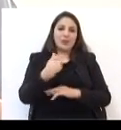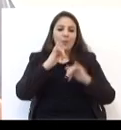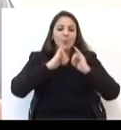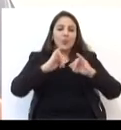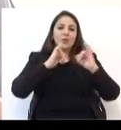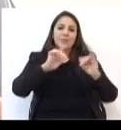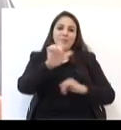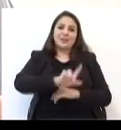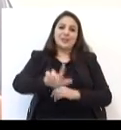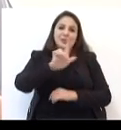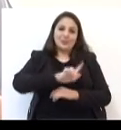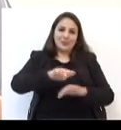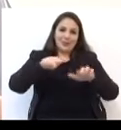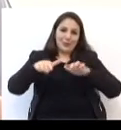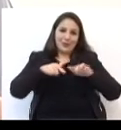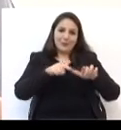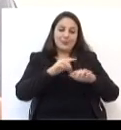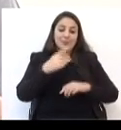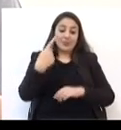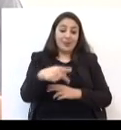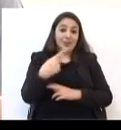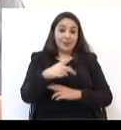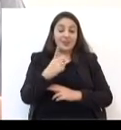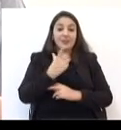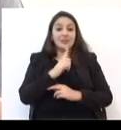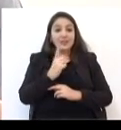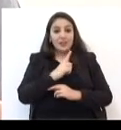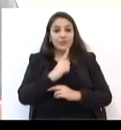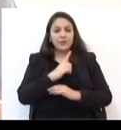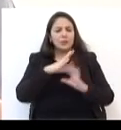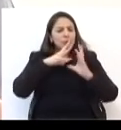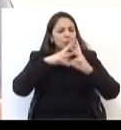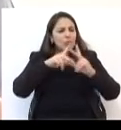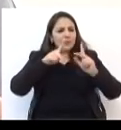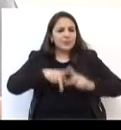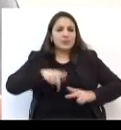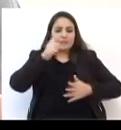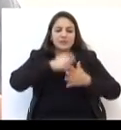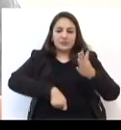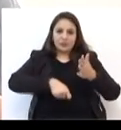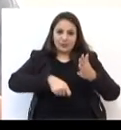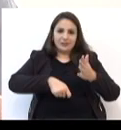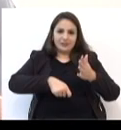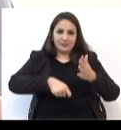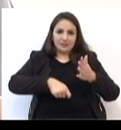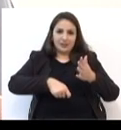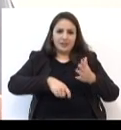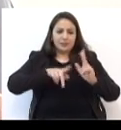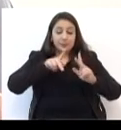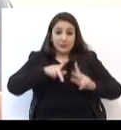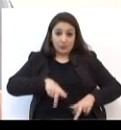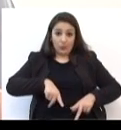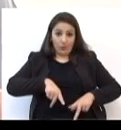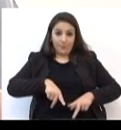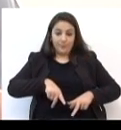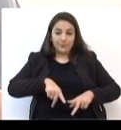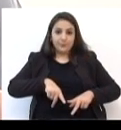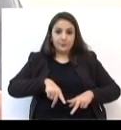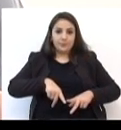programa Literatura. Aqui passaram todos os escritores